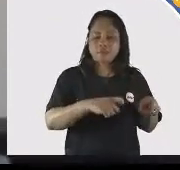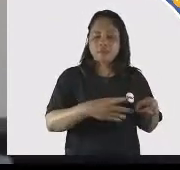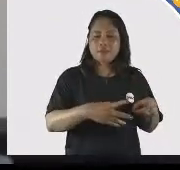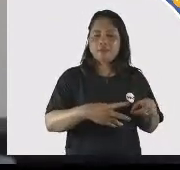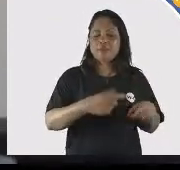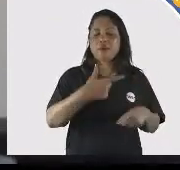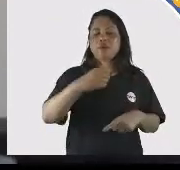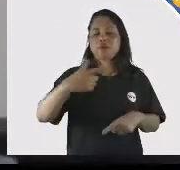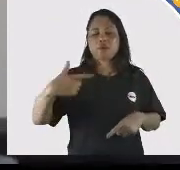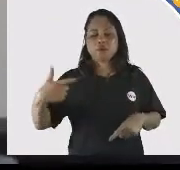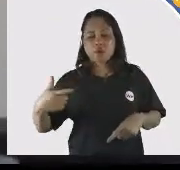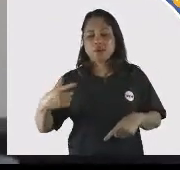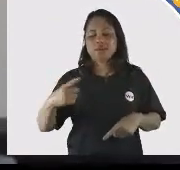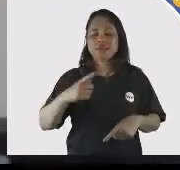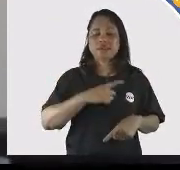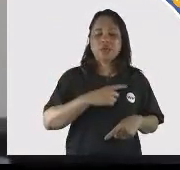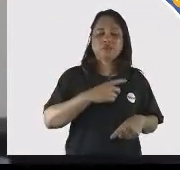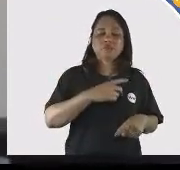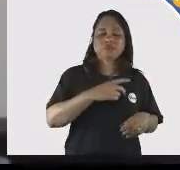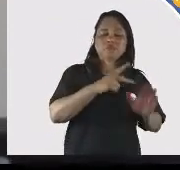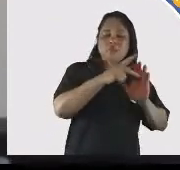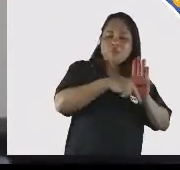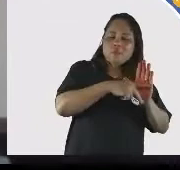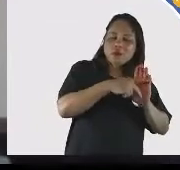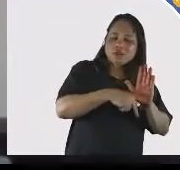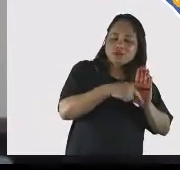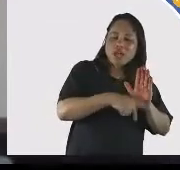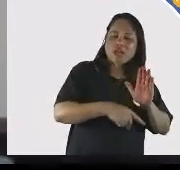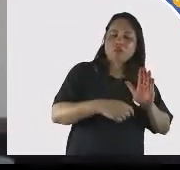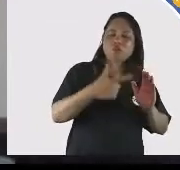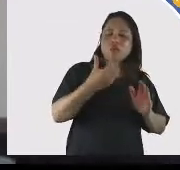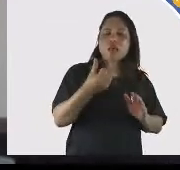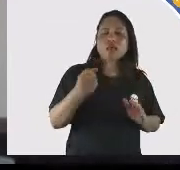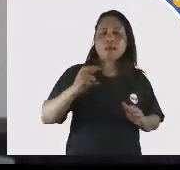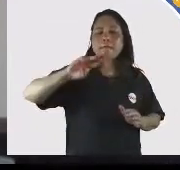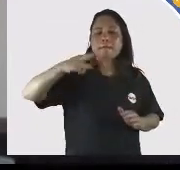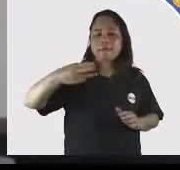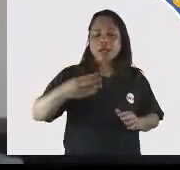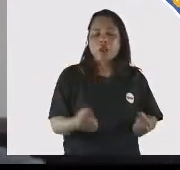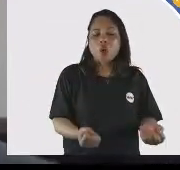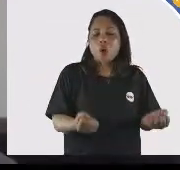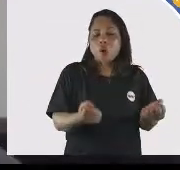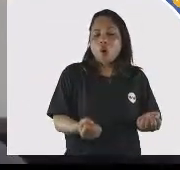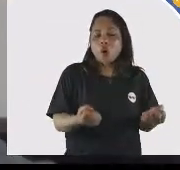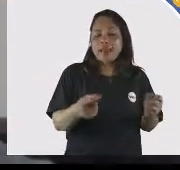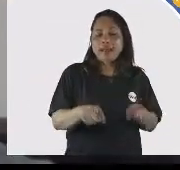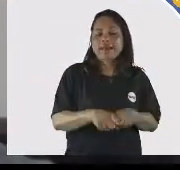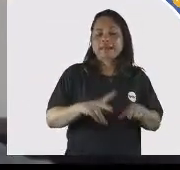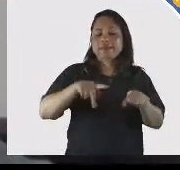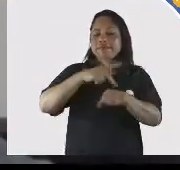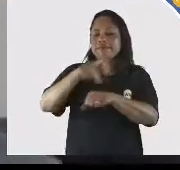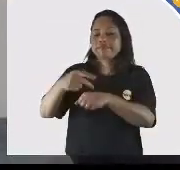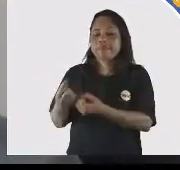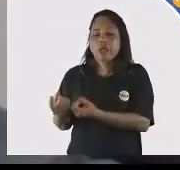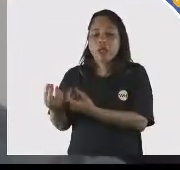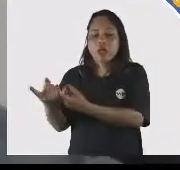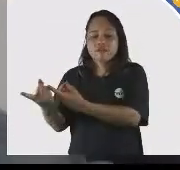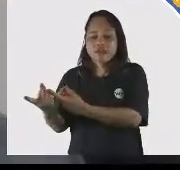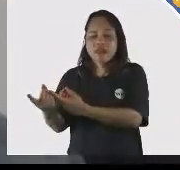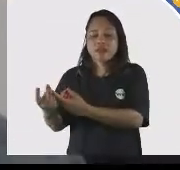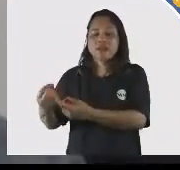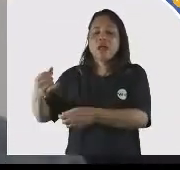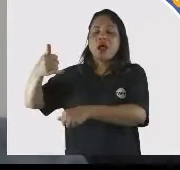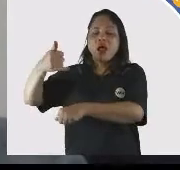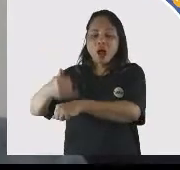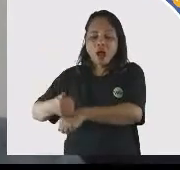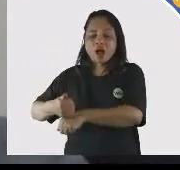safra que deve ultrapassar 260 milhões de toneladas quando você olha para as exportações de toda a cadeia do aço do